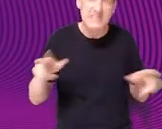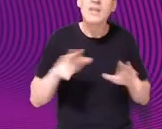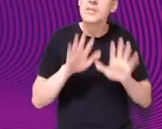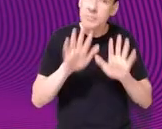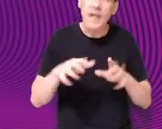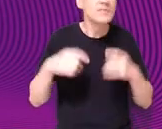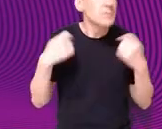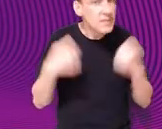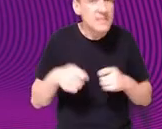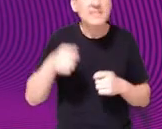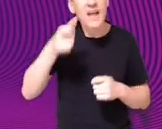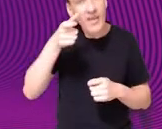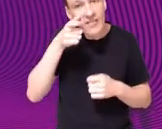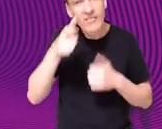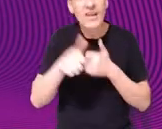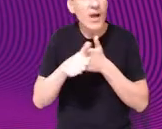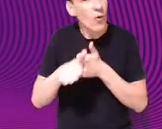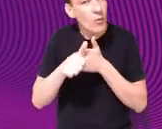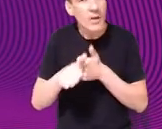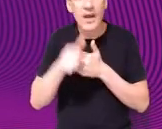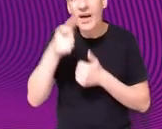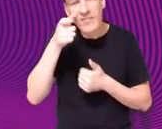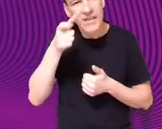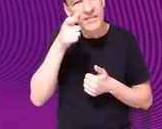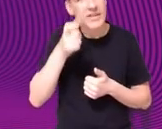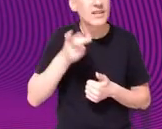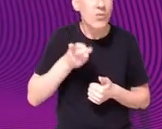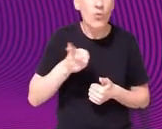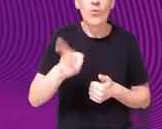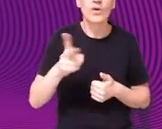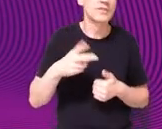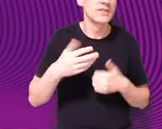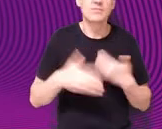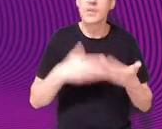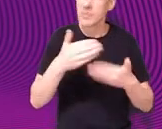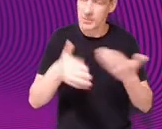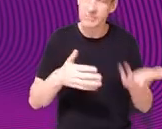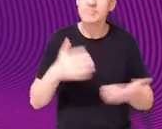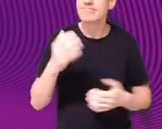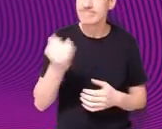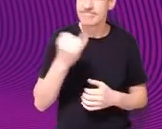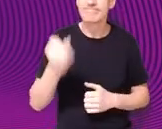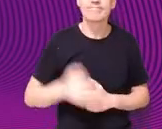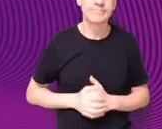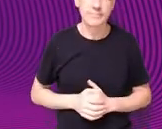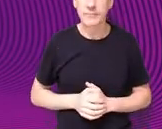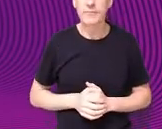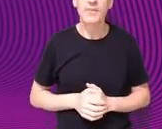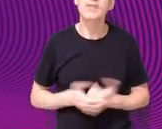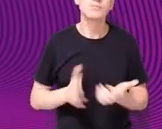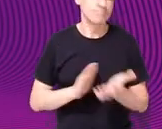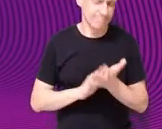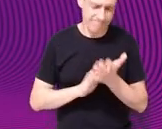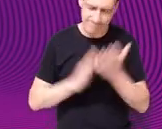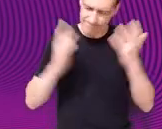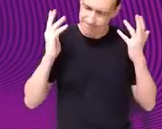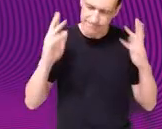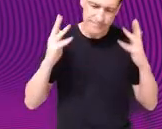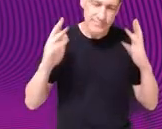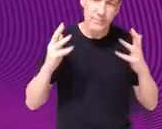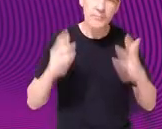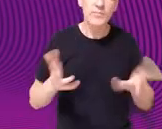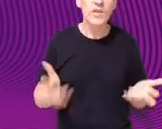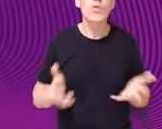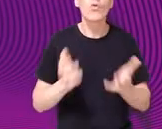acompanhar essa evolução da doença, que isso daí é muito importante. Então, parabéns aí ao Grupo Américas